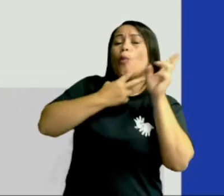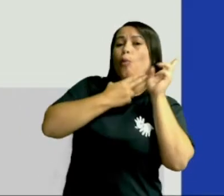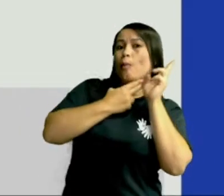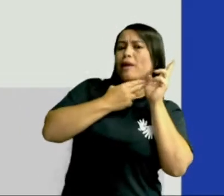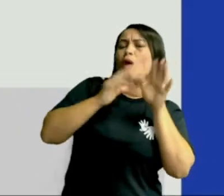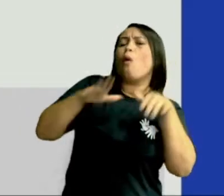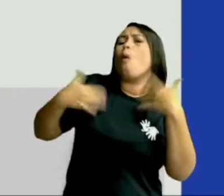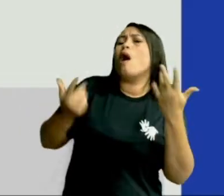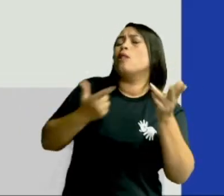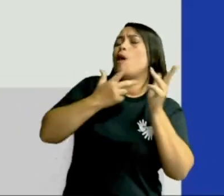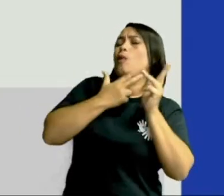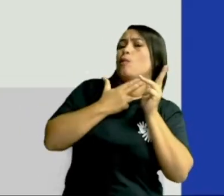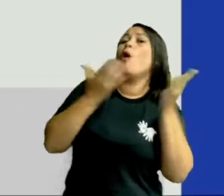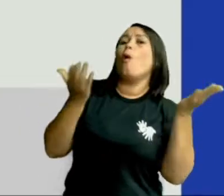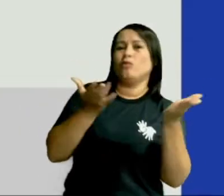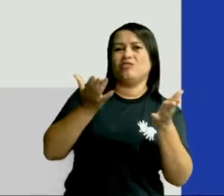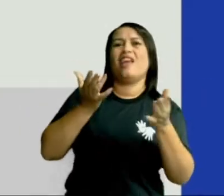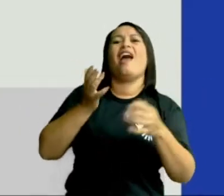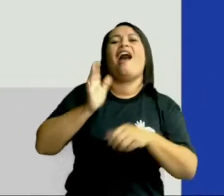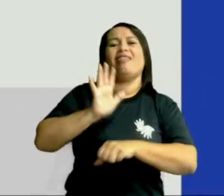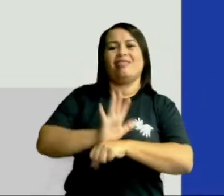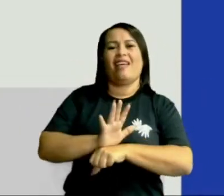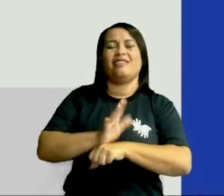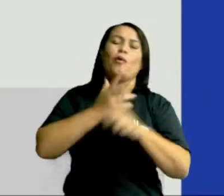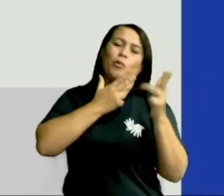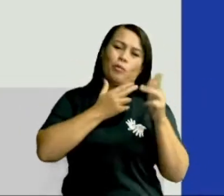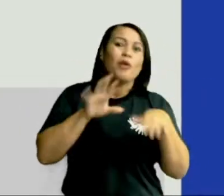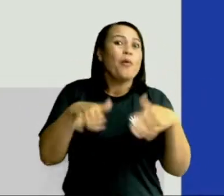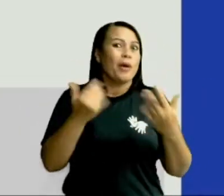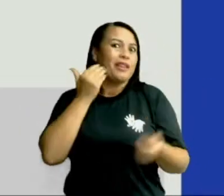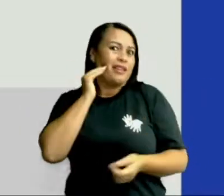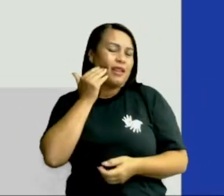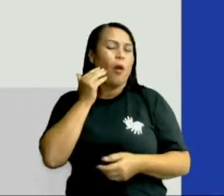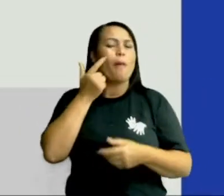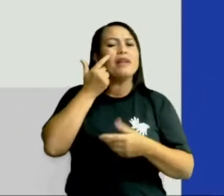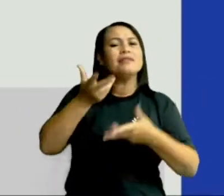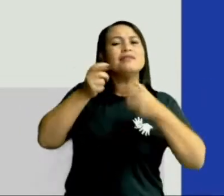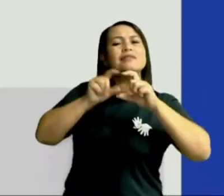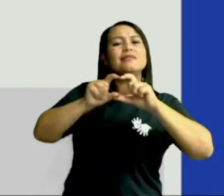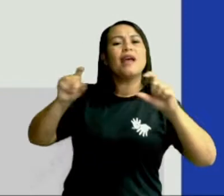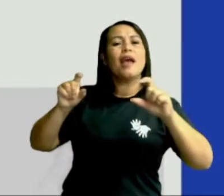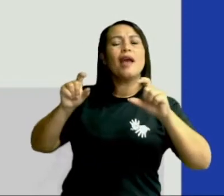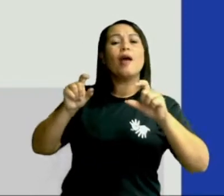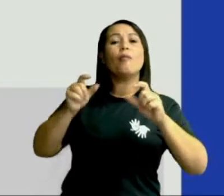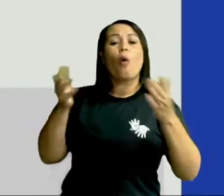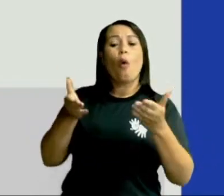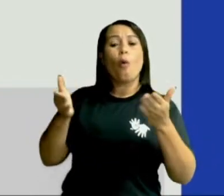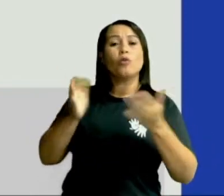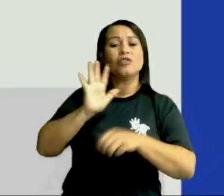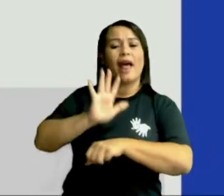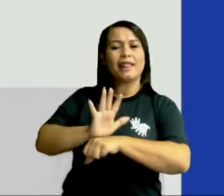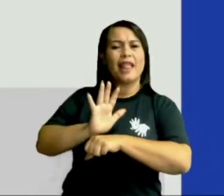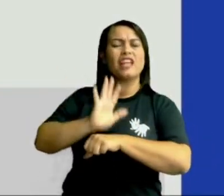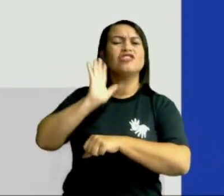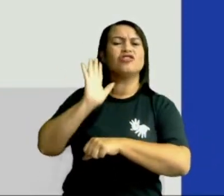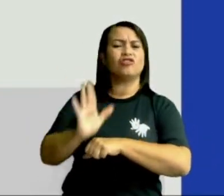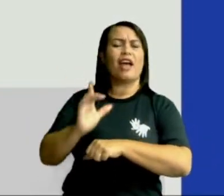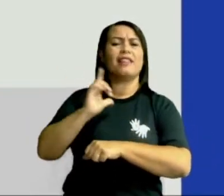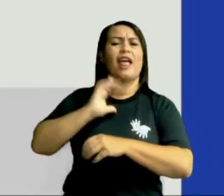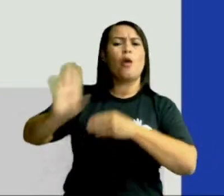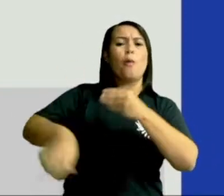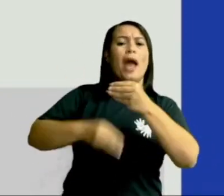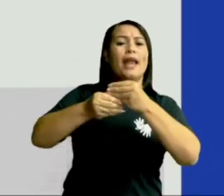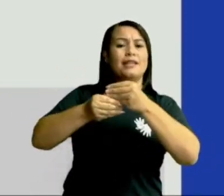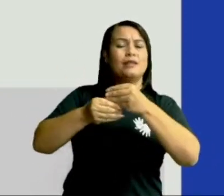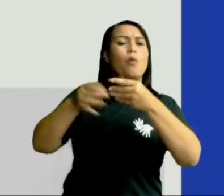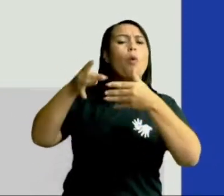foi que eu dormi? Eu dormi hoje à tarde. Percebam que essa parte aqui no final, hoje à tarde, ela já está acrescentando